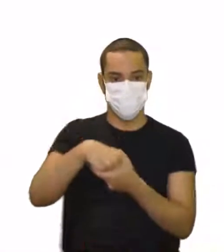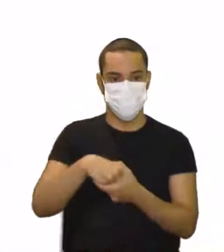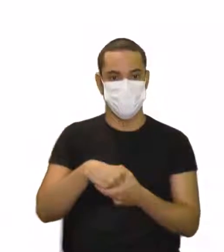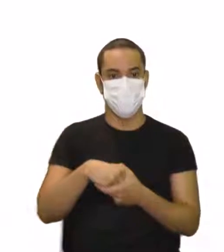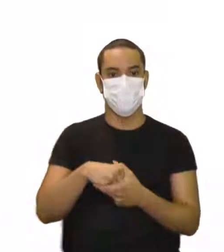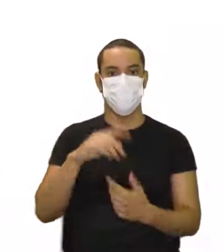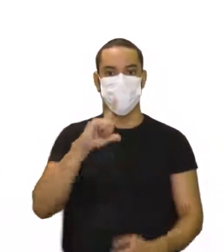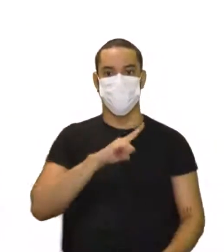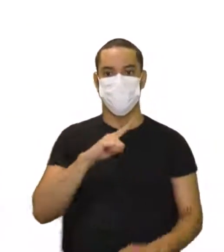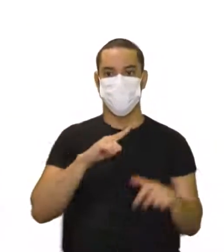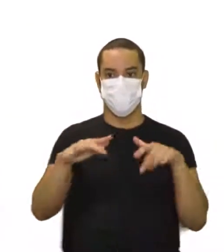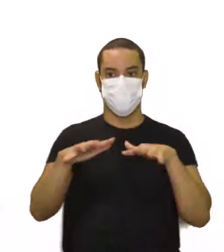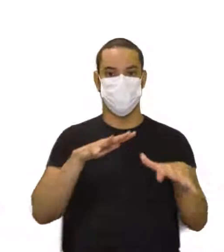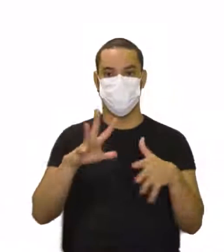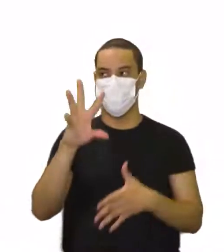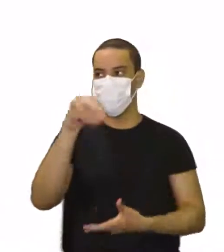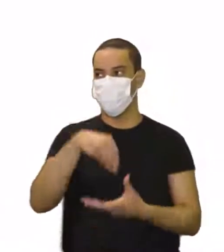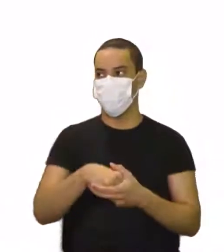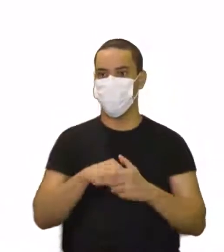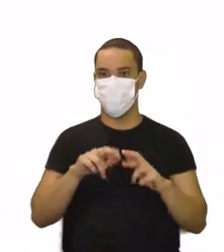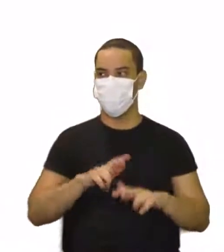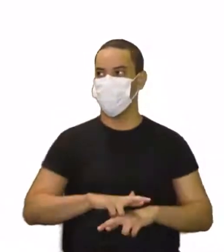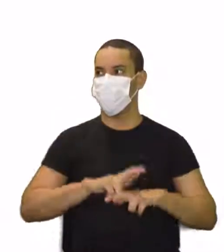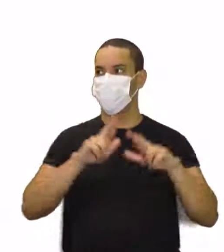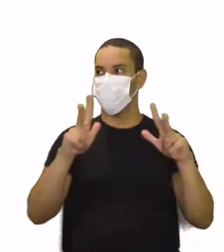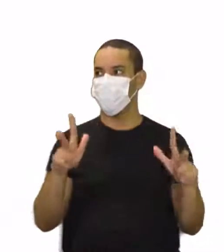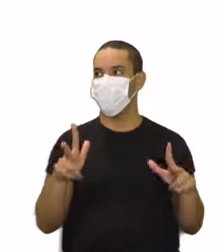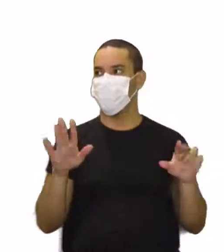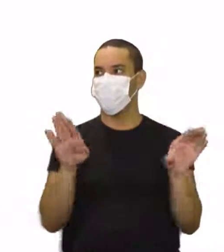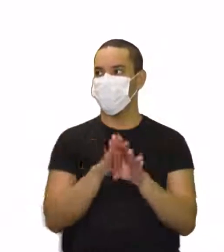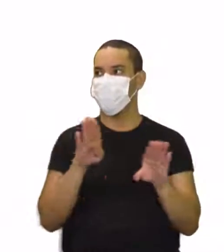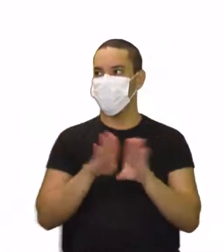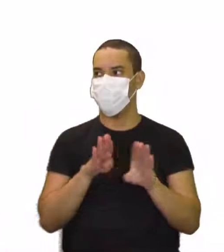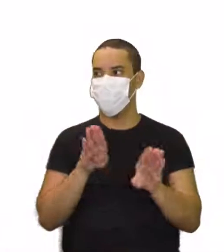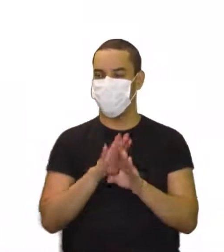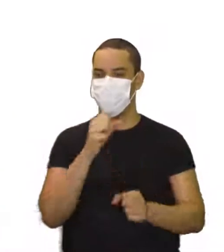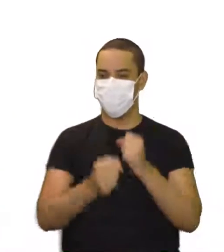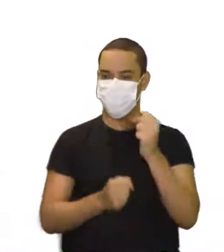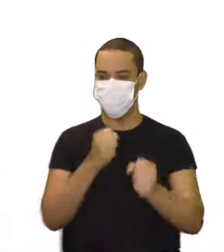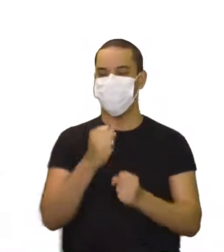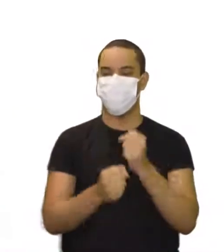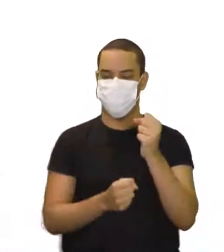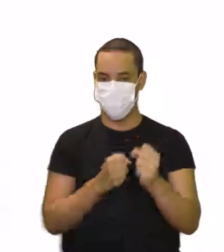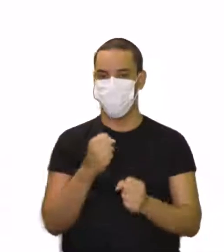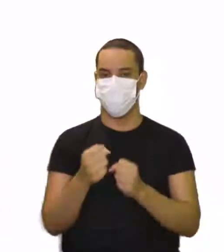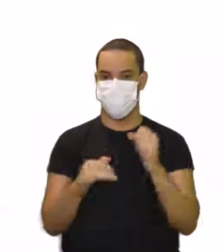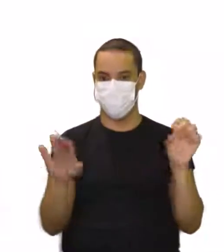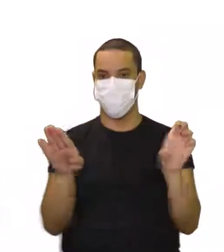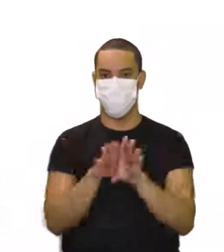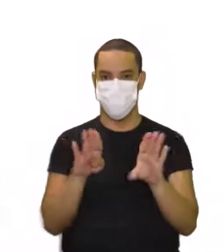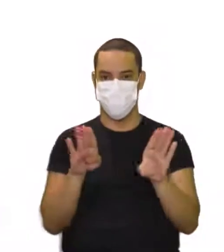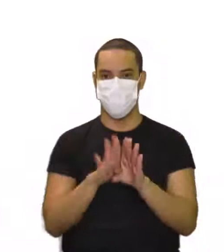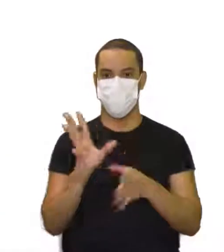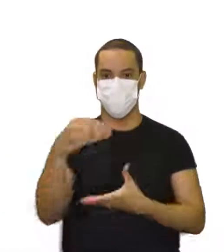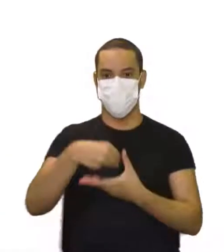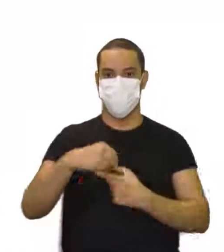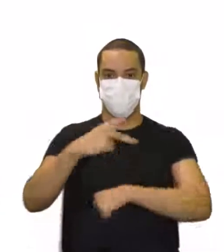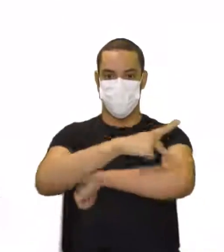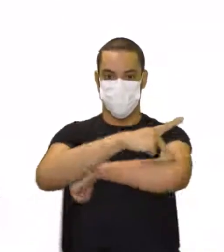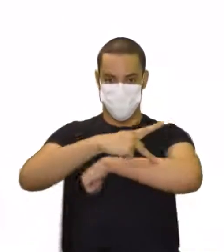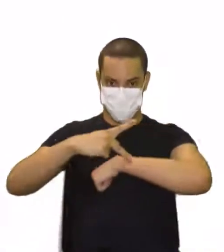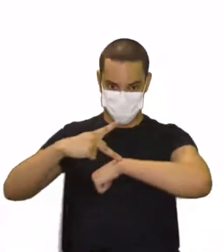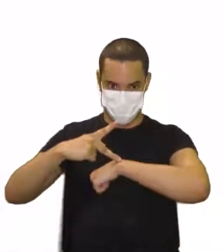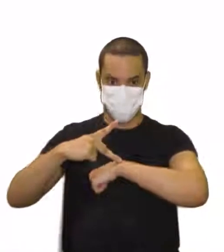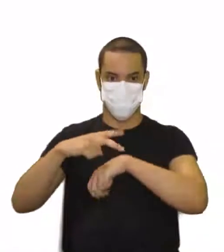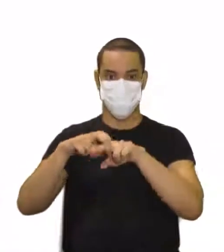com velocidade diferente. Está andando, correndo, pode ser, relativamente ao piso dele.